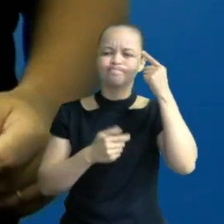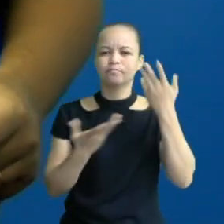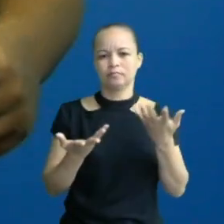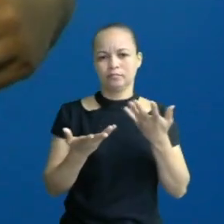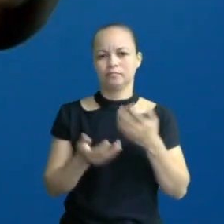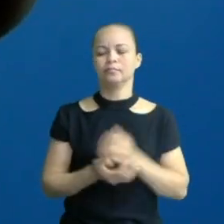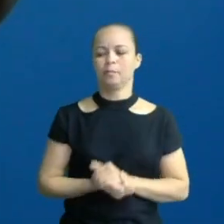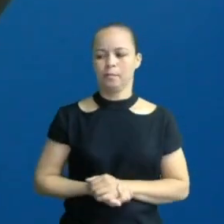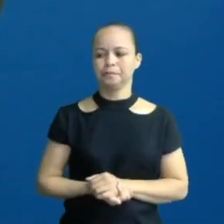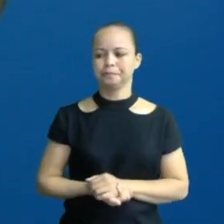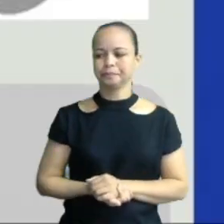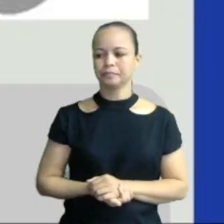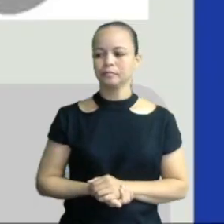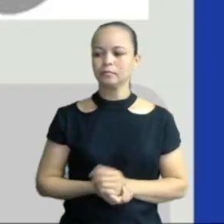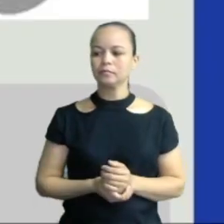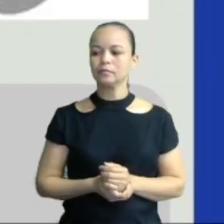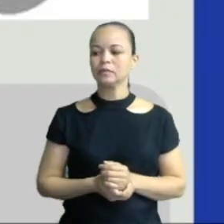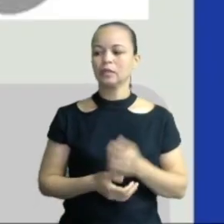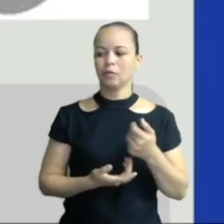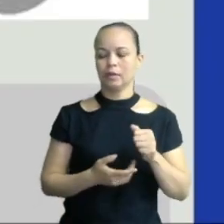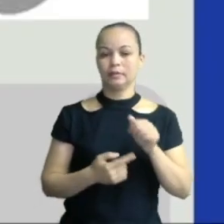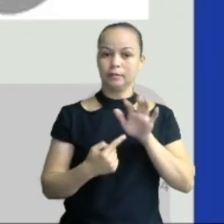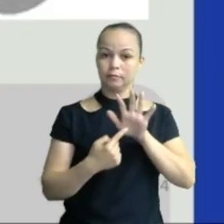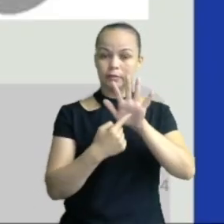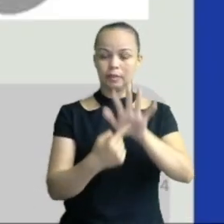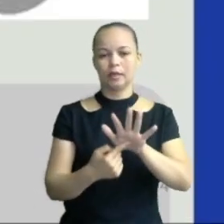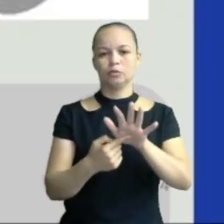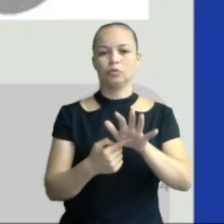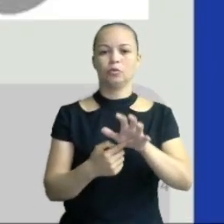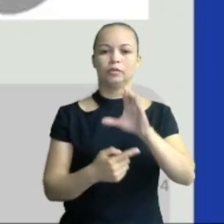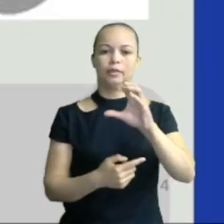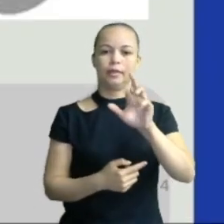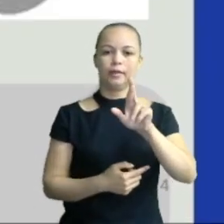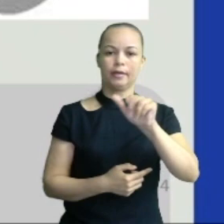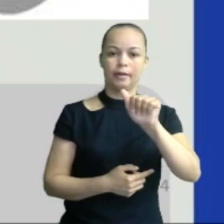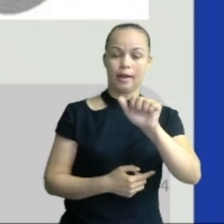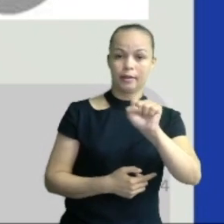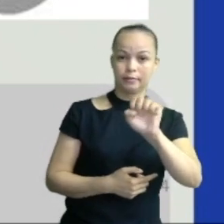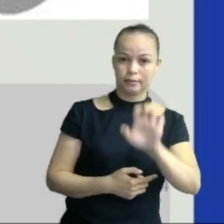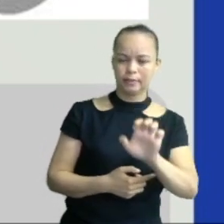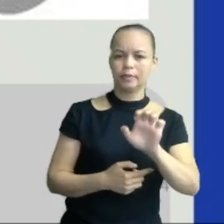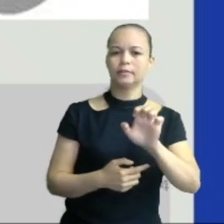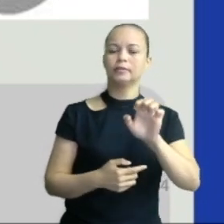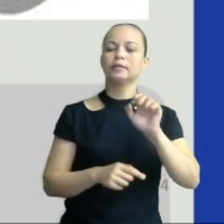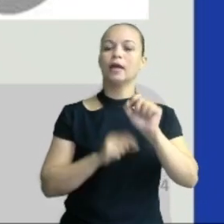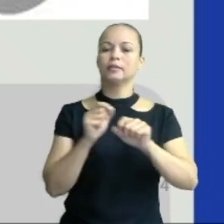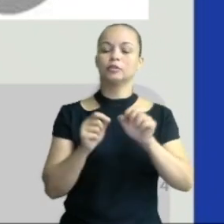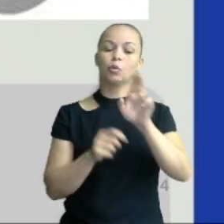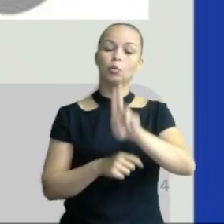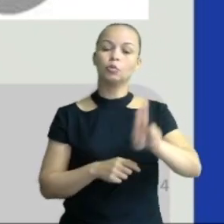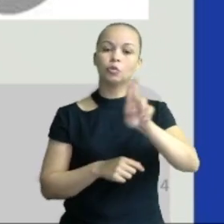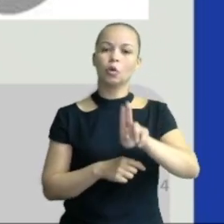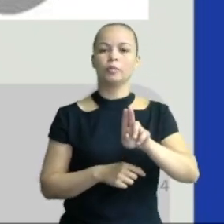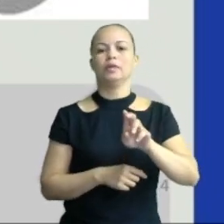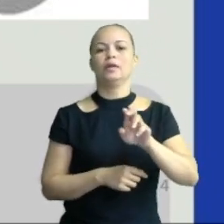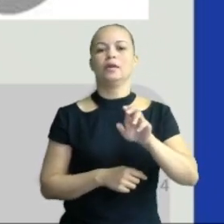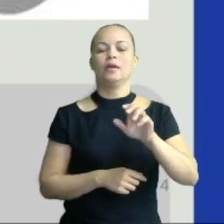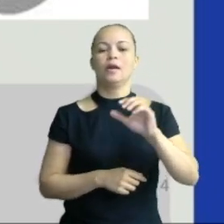dúvidas. Ao acento indicador de crase, dá-se o nome de acento